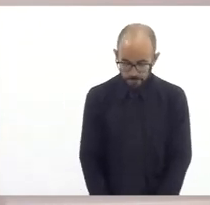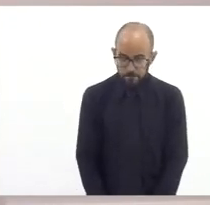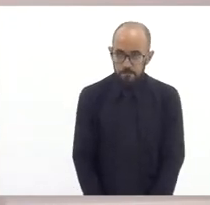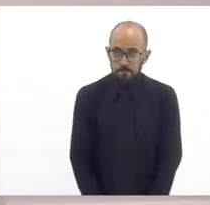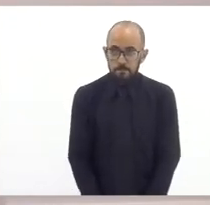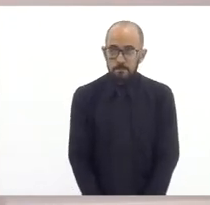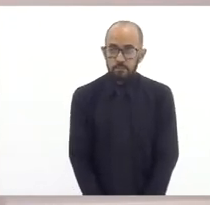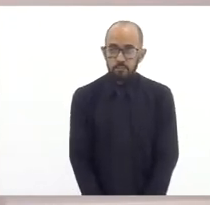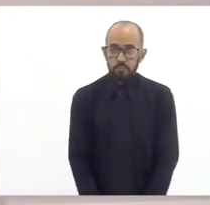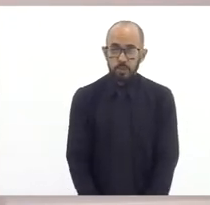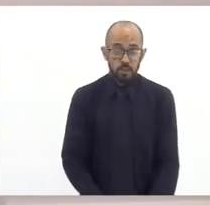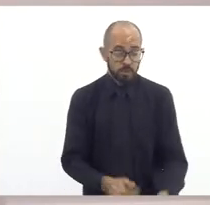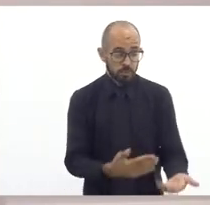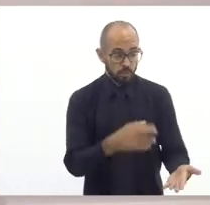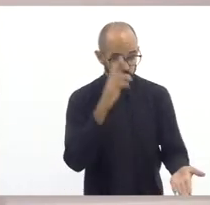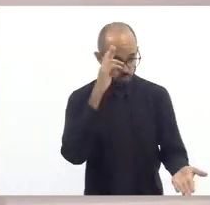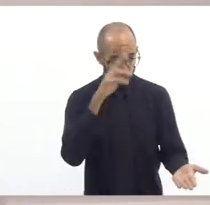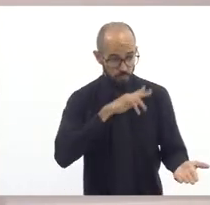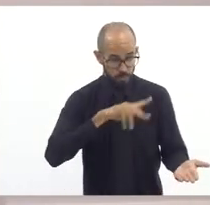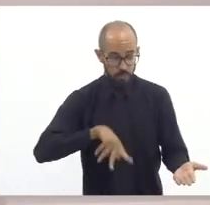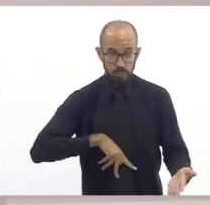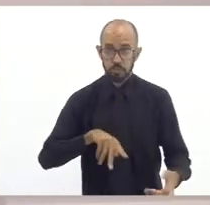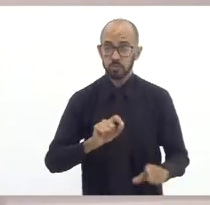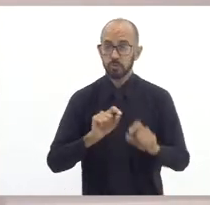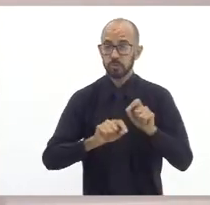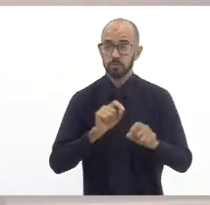Vamos lá, senhora presidente.